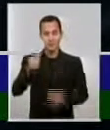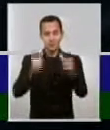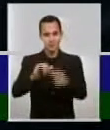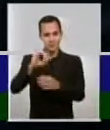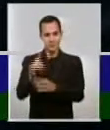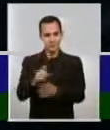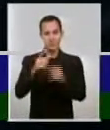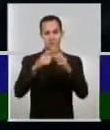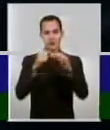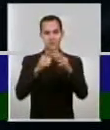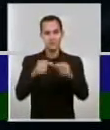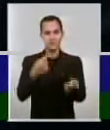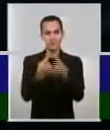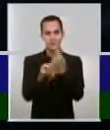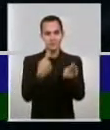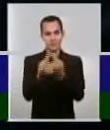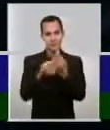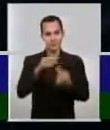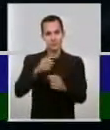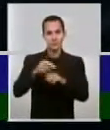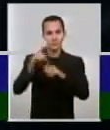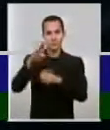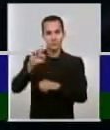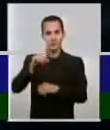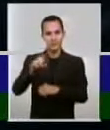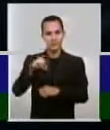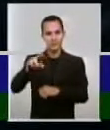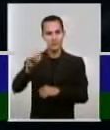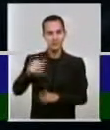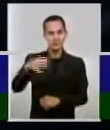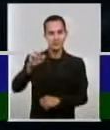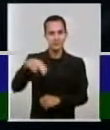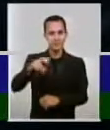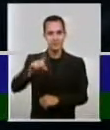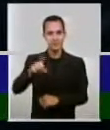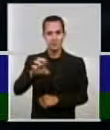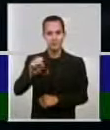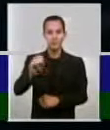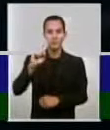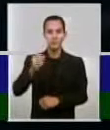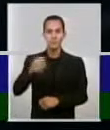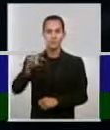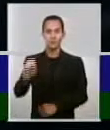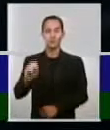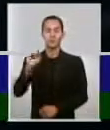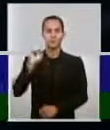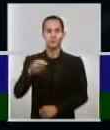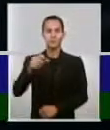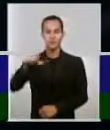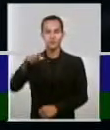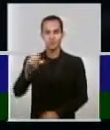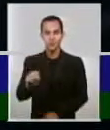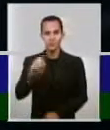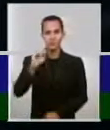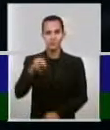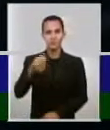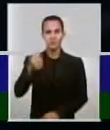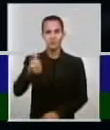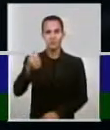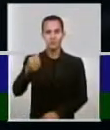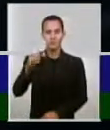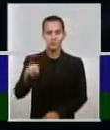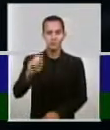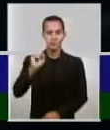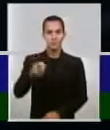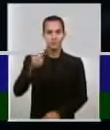Jardim Brasília, na Avenida Doutor Bezerra de Menezes, em frente aos números 1008, 1098,